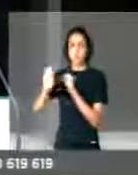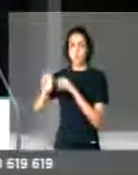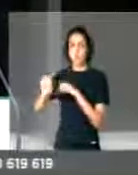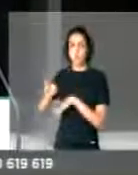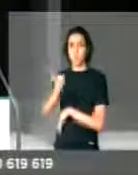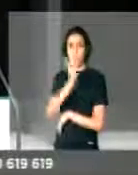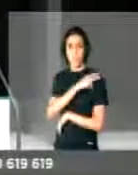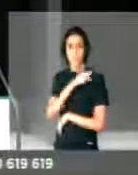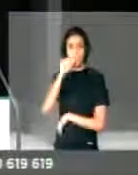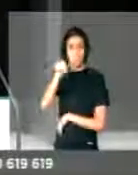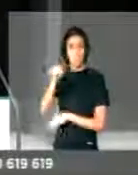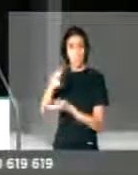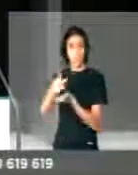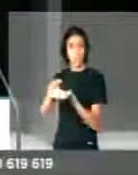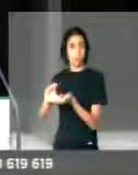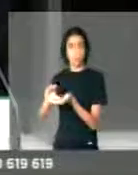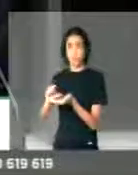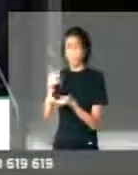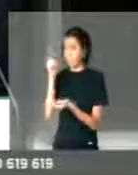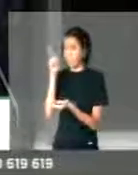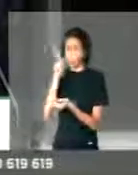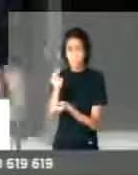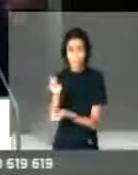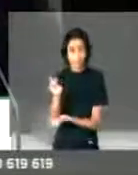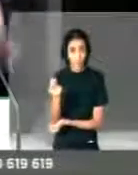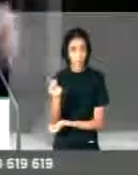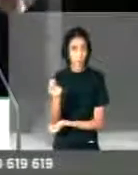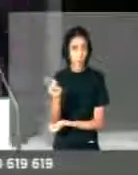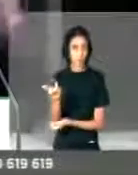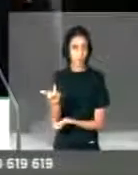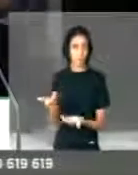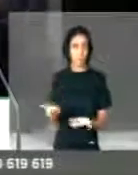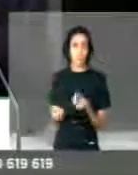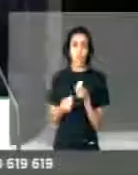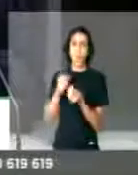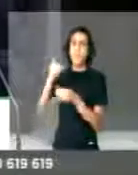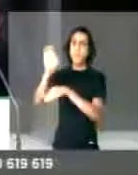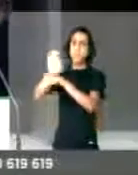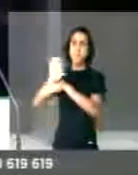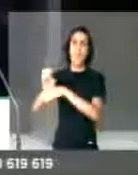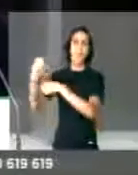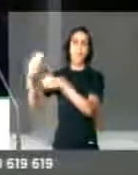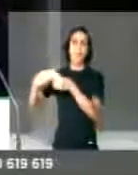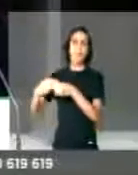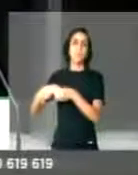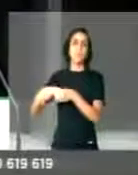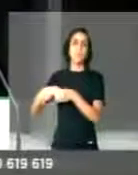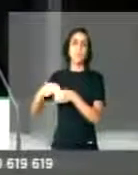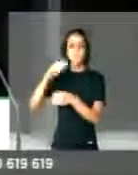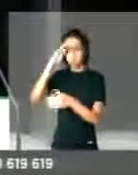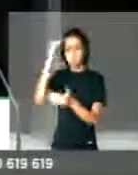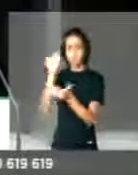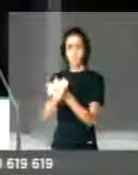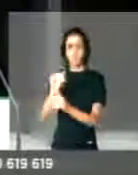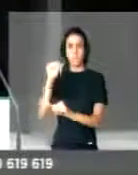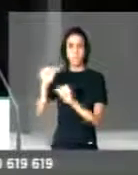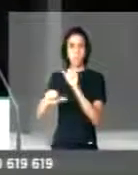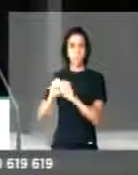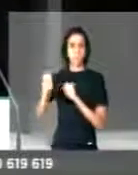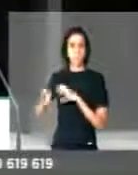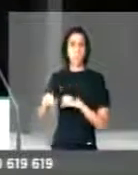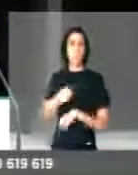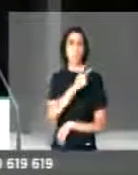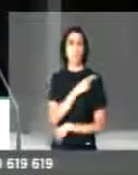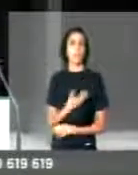médio, são insuficientes para que estados e municípios possam implementar a reforma do